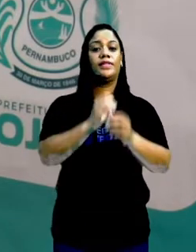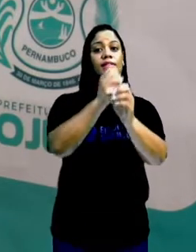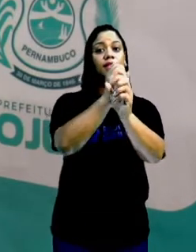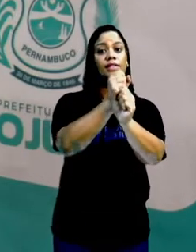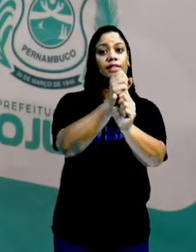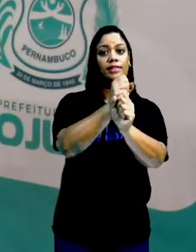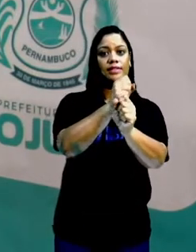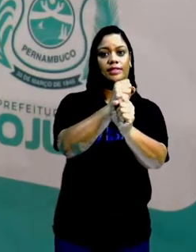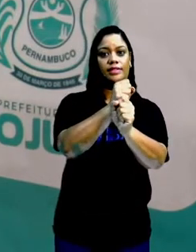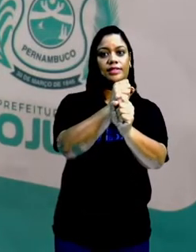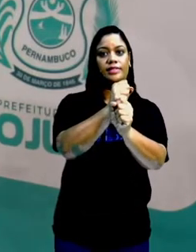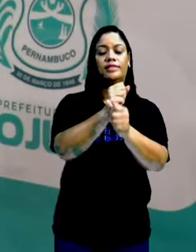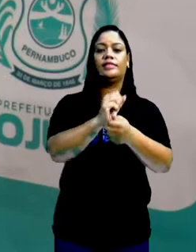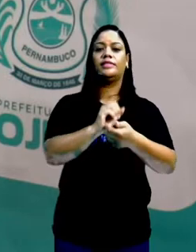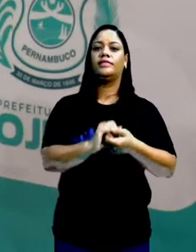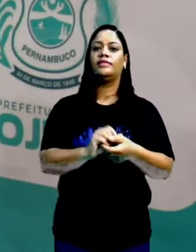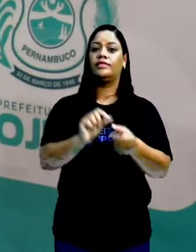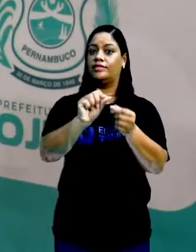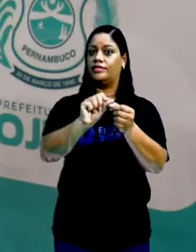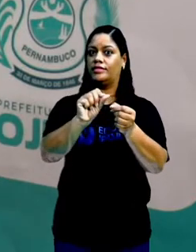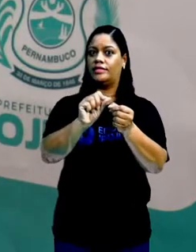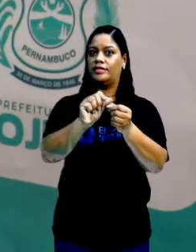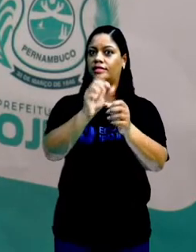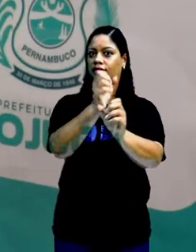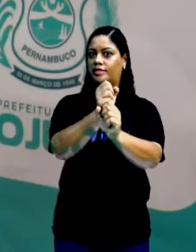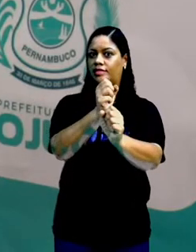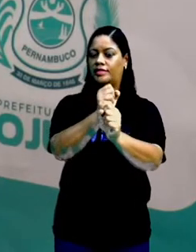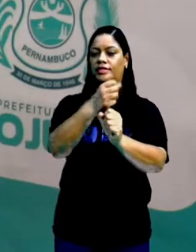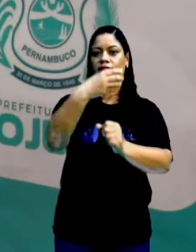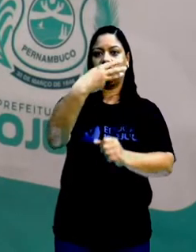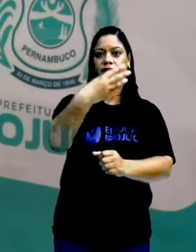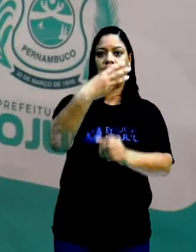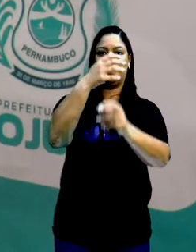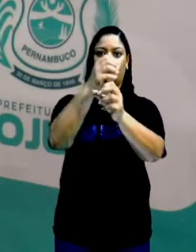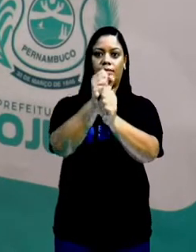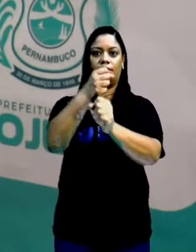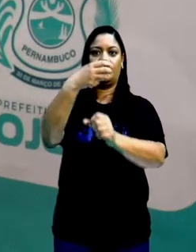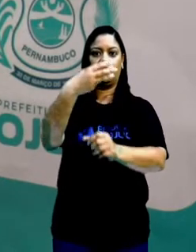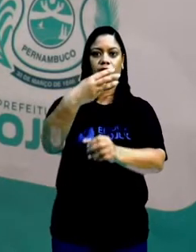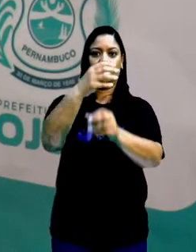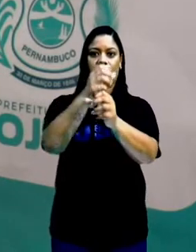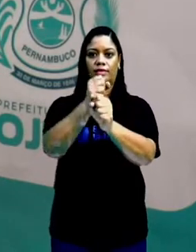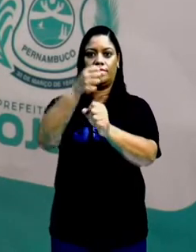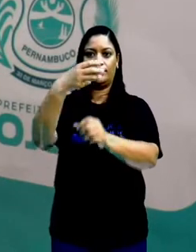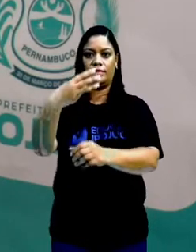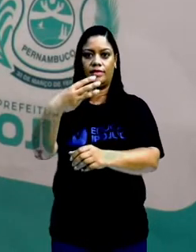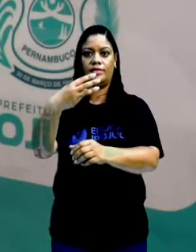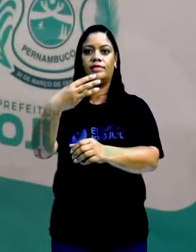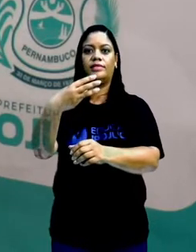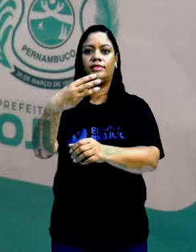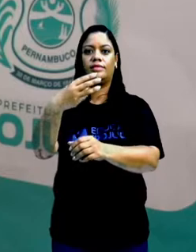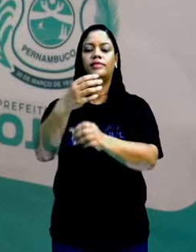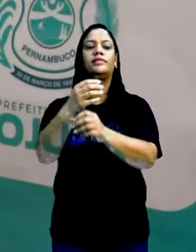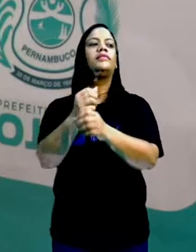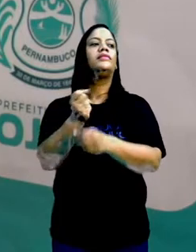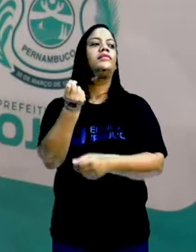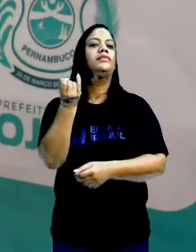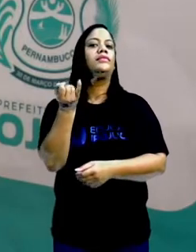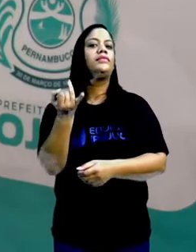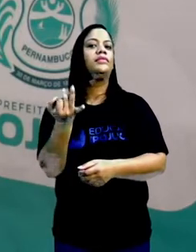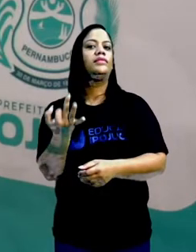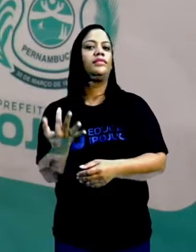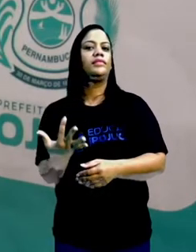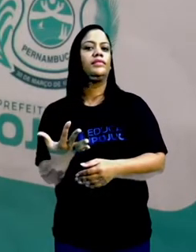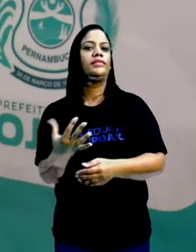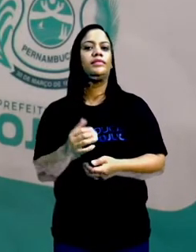adição, se eu for fazer essa adição, 3 mais 3 mais 3 mais 3. Então, eu vou